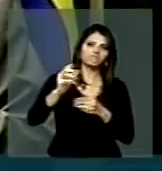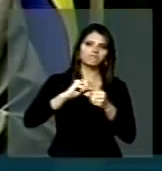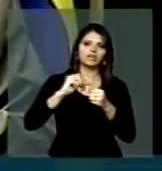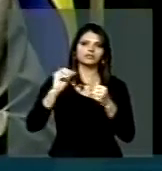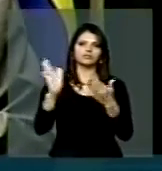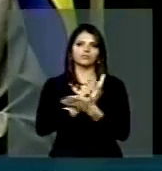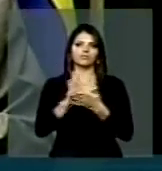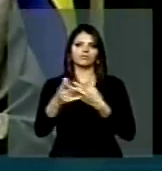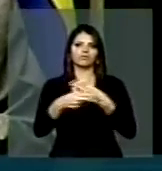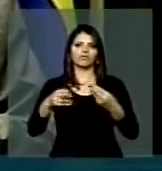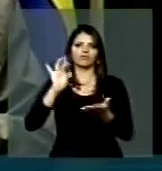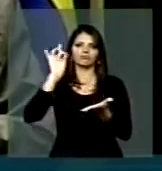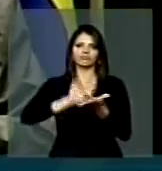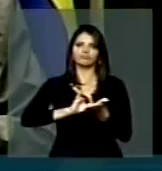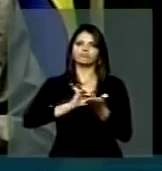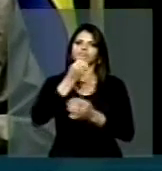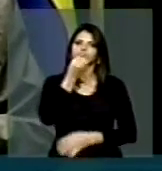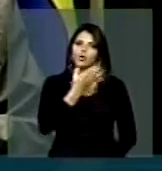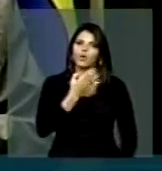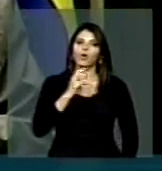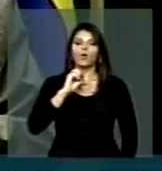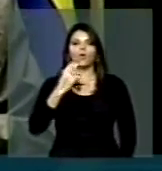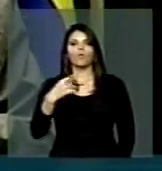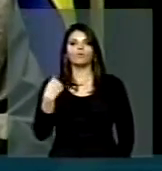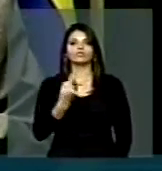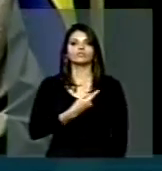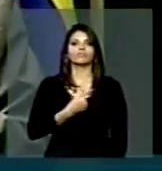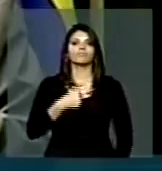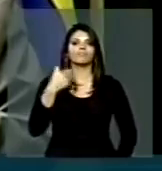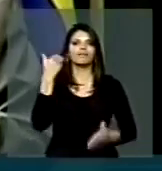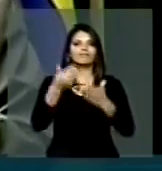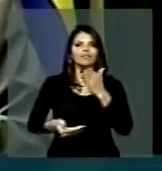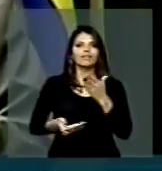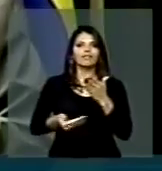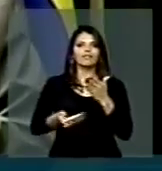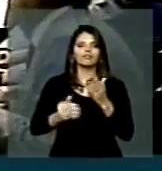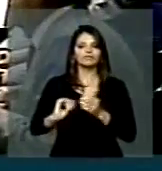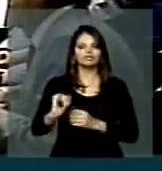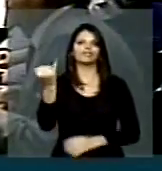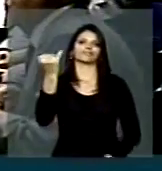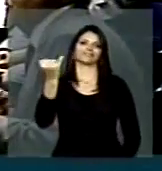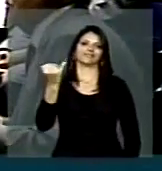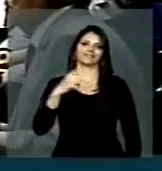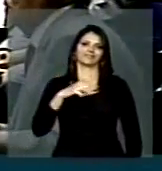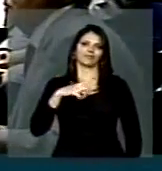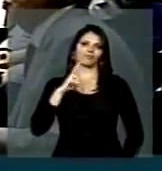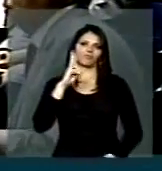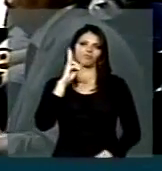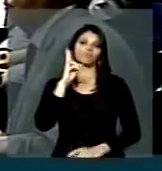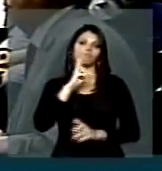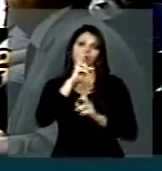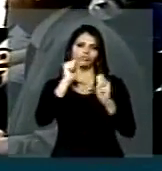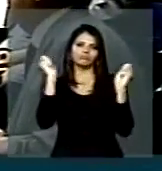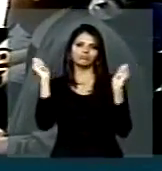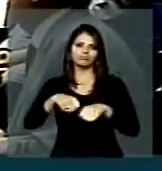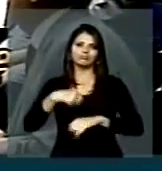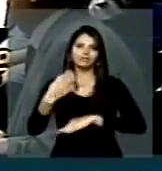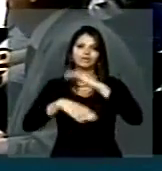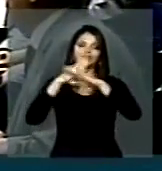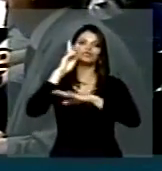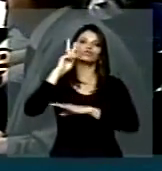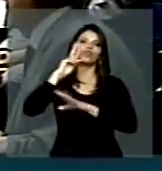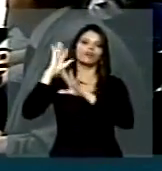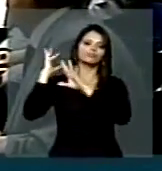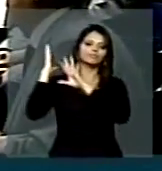mais consistente ou nós iríamos perder a nossa chance de potencial histórico que nós